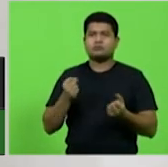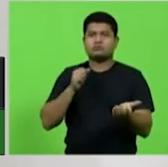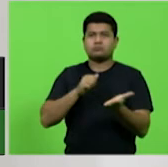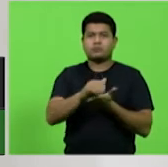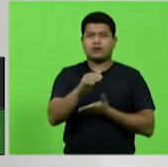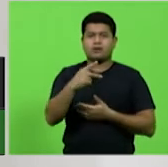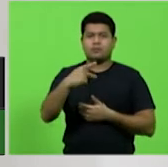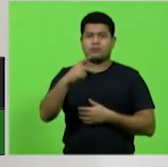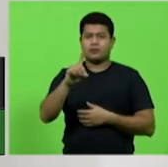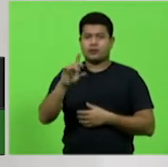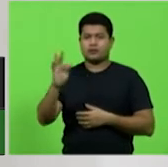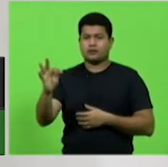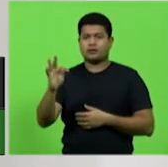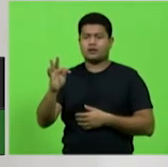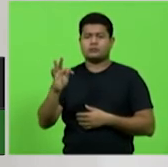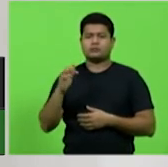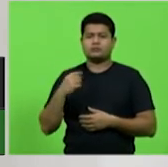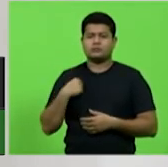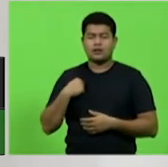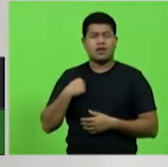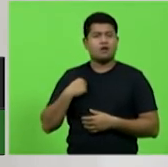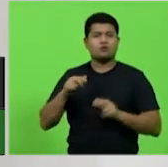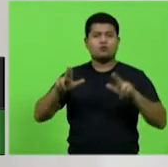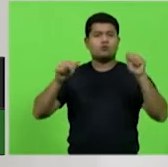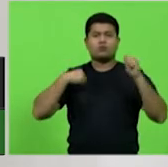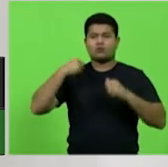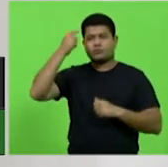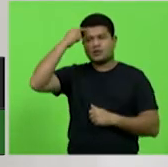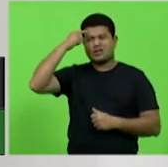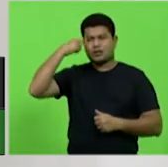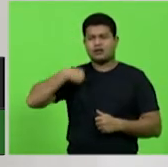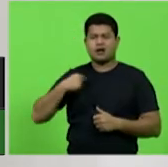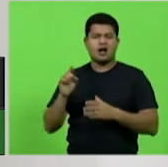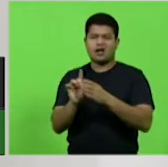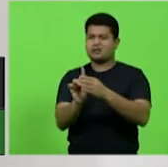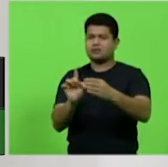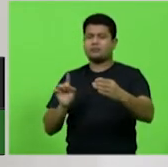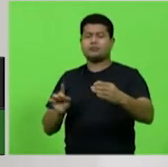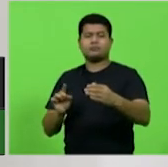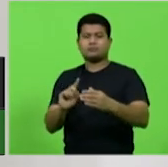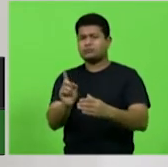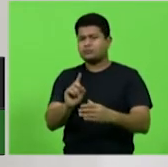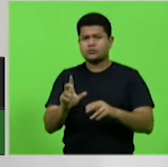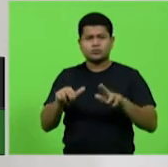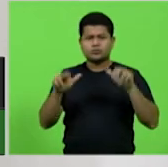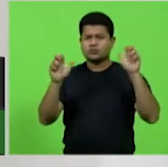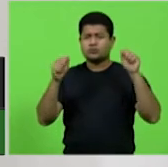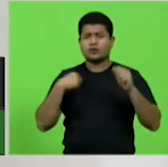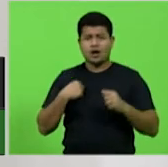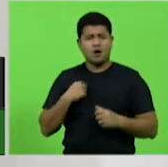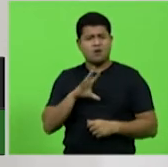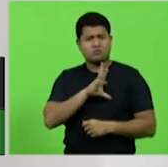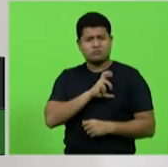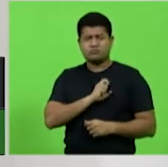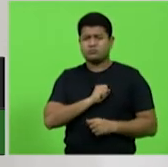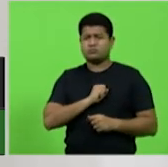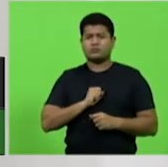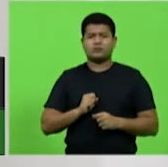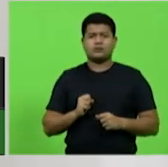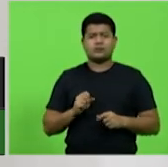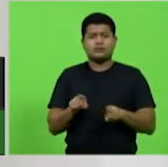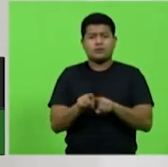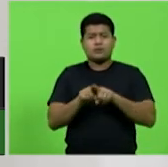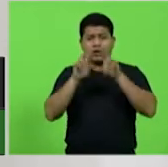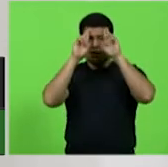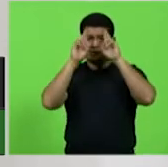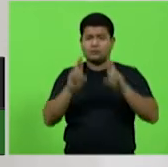Partido que eu jamais imaginei deixar, que eu amei e respeitei até o último dia em que